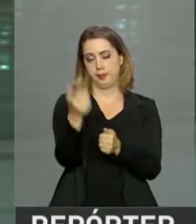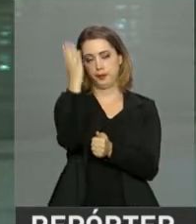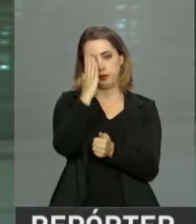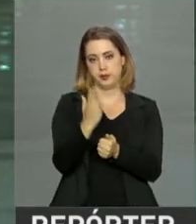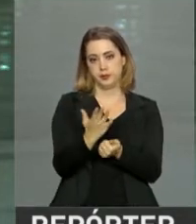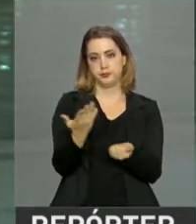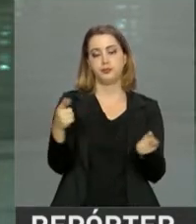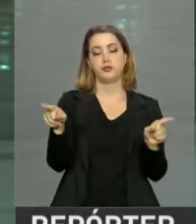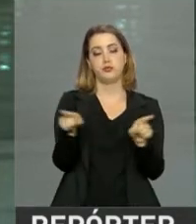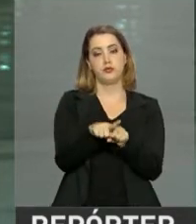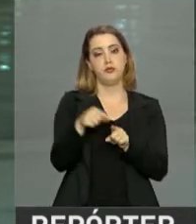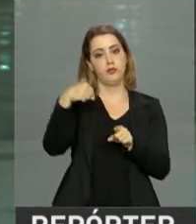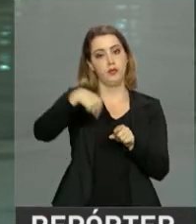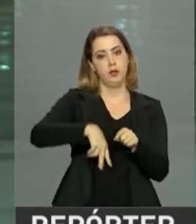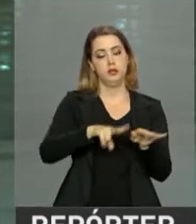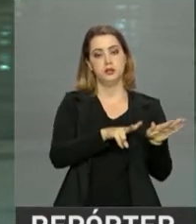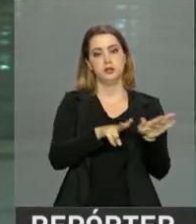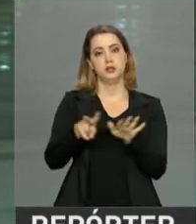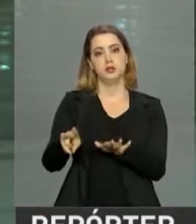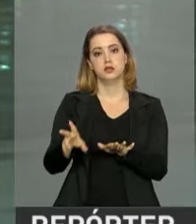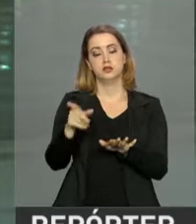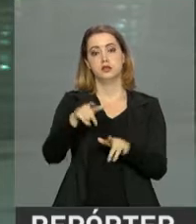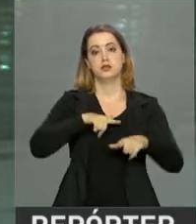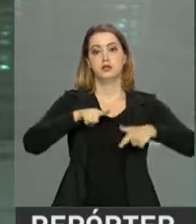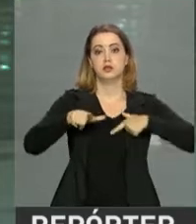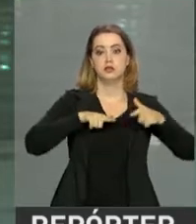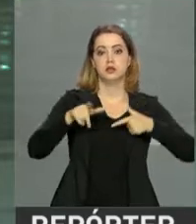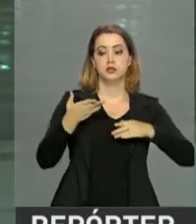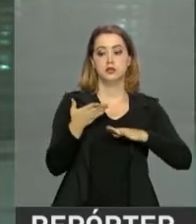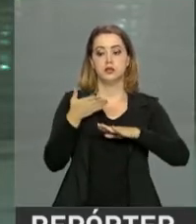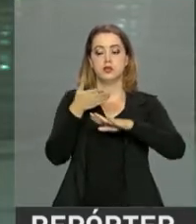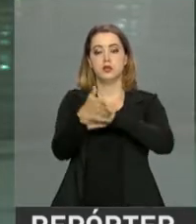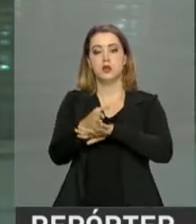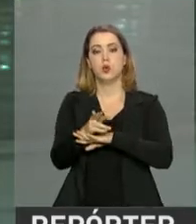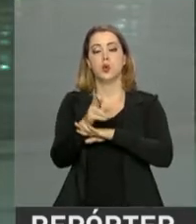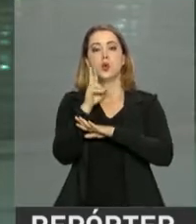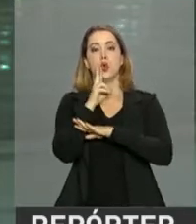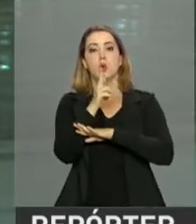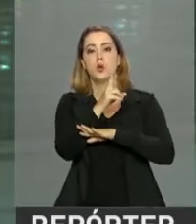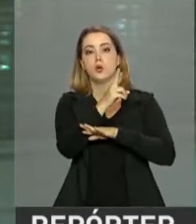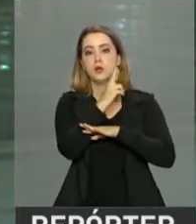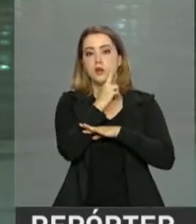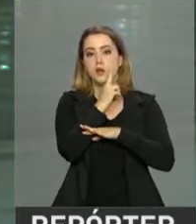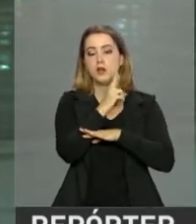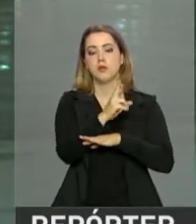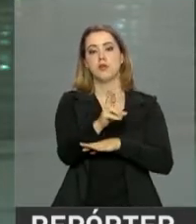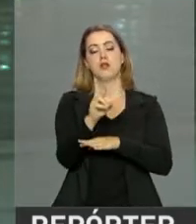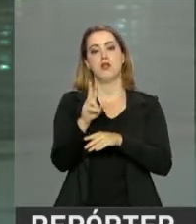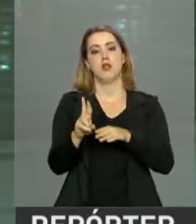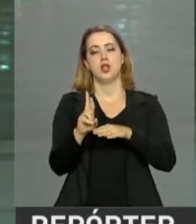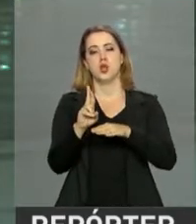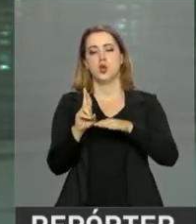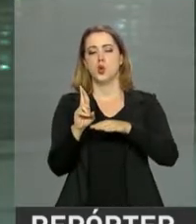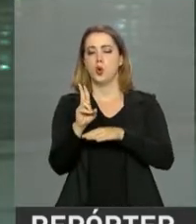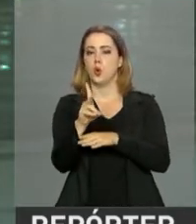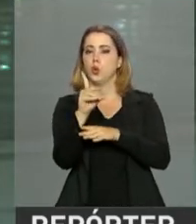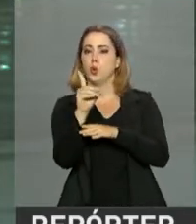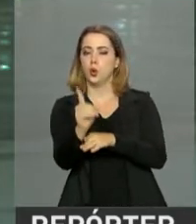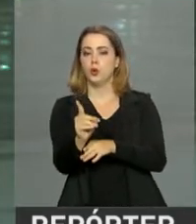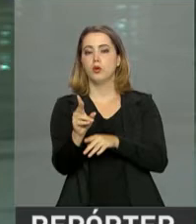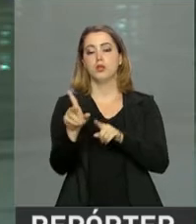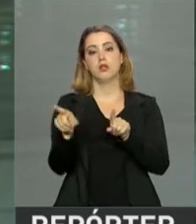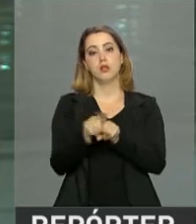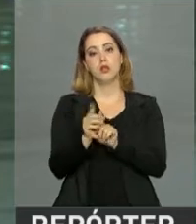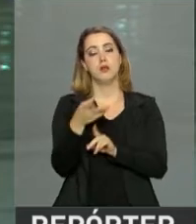do departamento penitenciário nacional vão até roraima e rondônia para entender o que está acontecendo no sistema